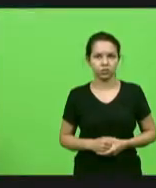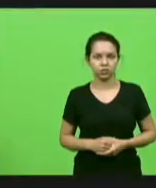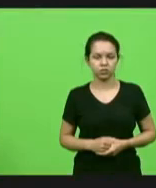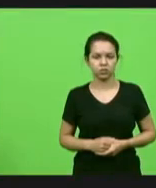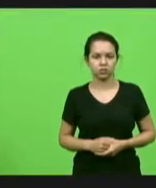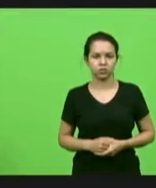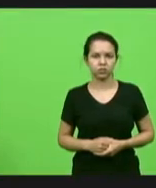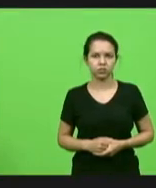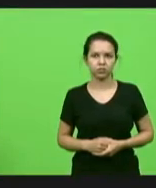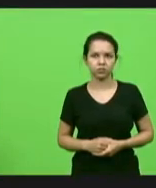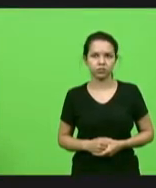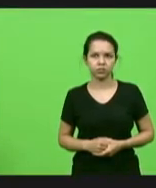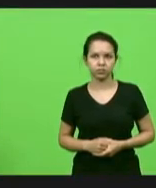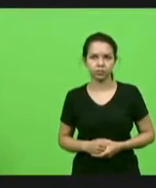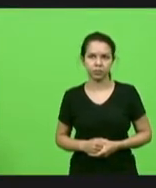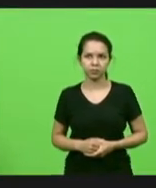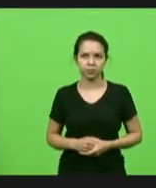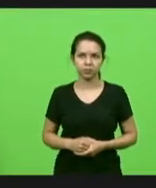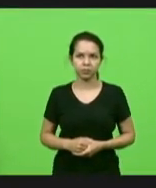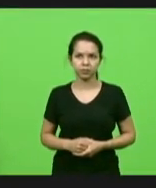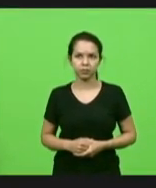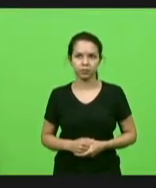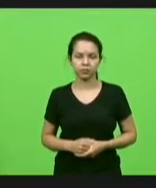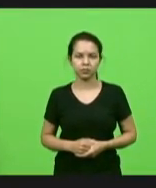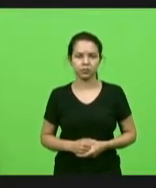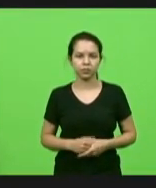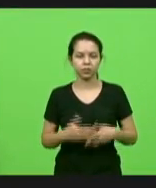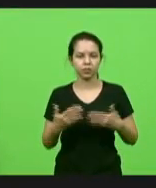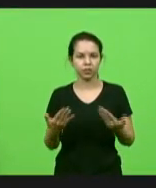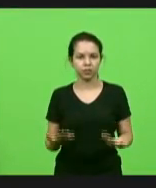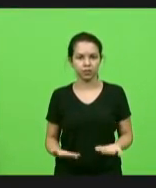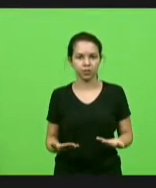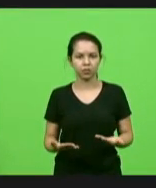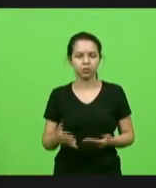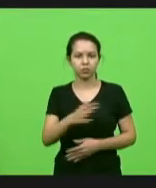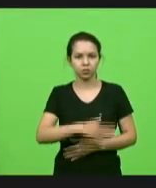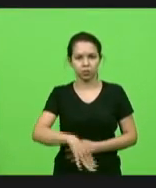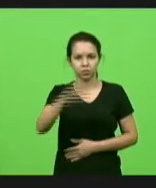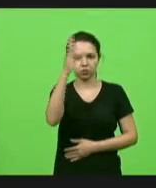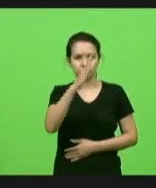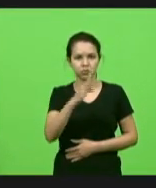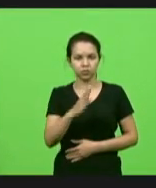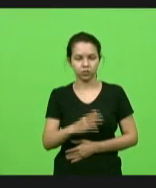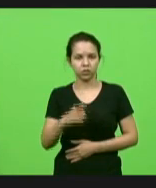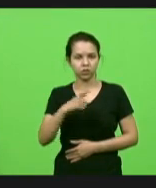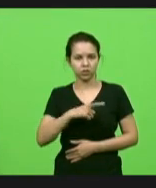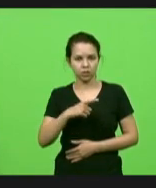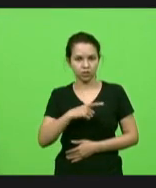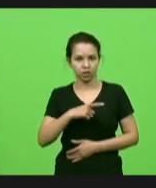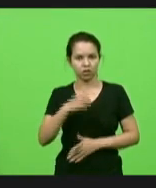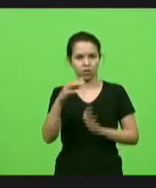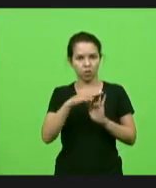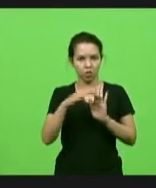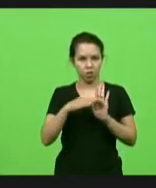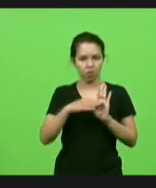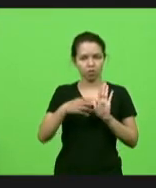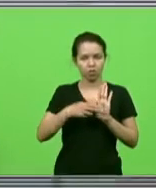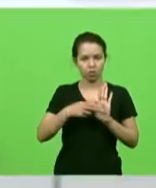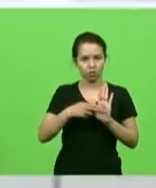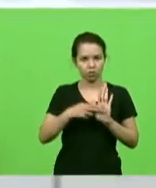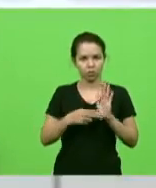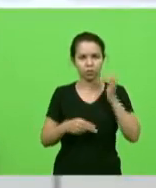e assim no cenário jurídico Nacional havendo ordem normativa que sustenta a